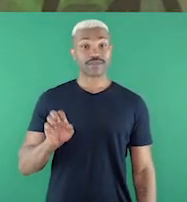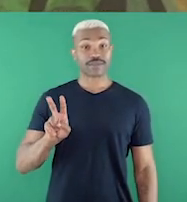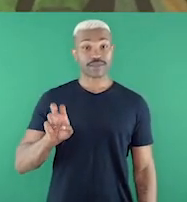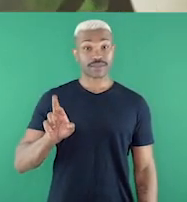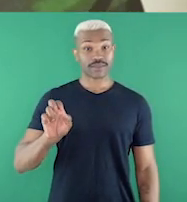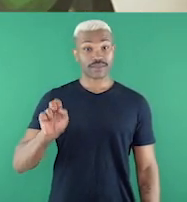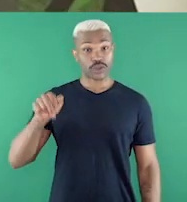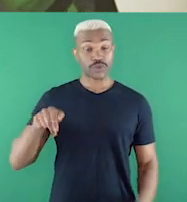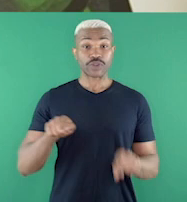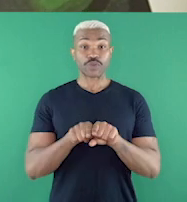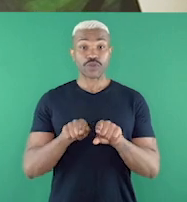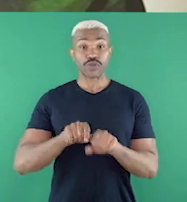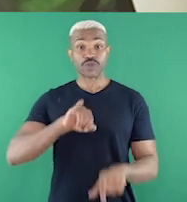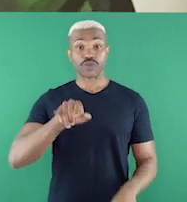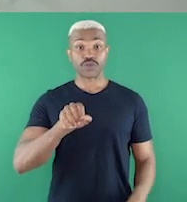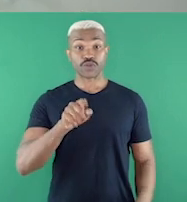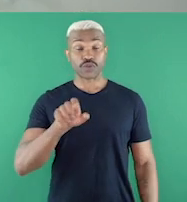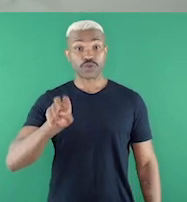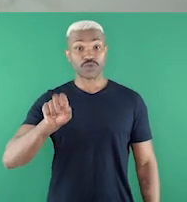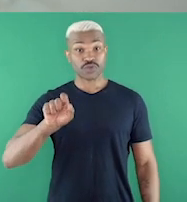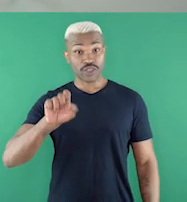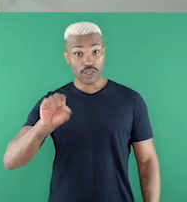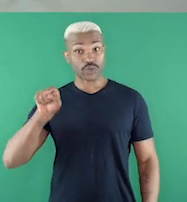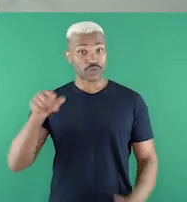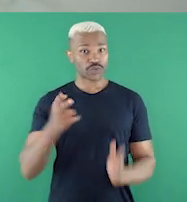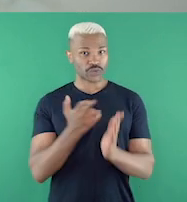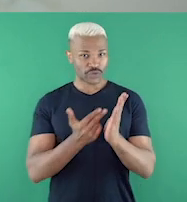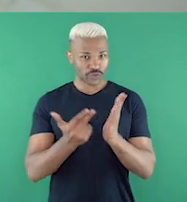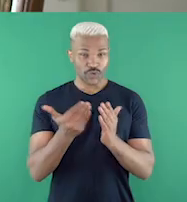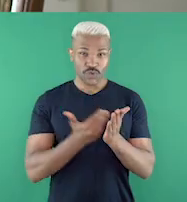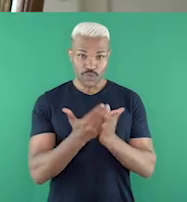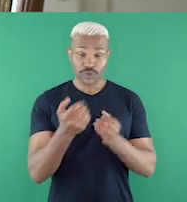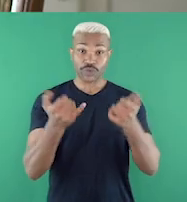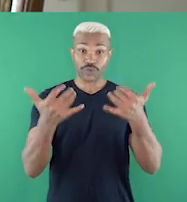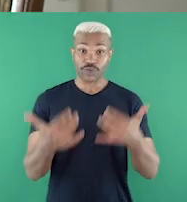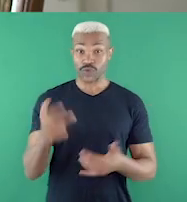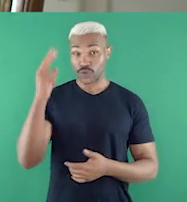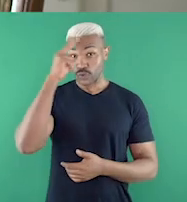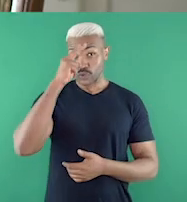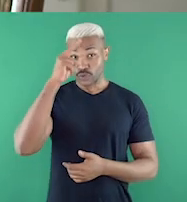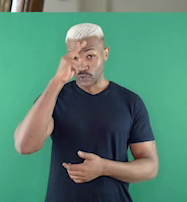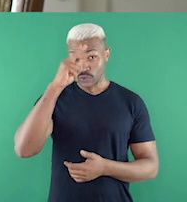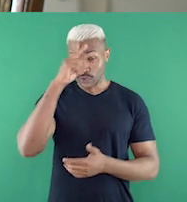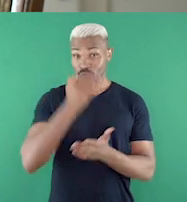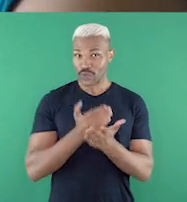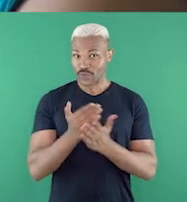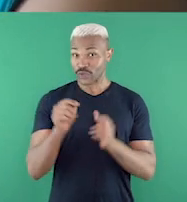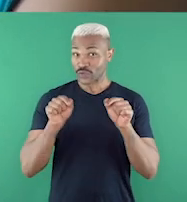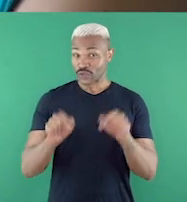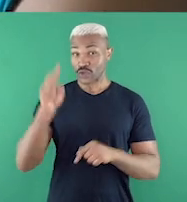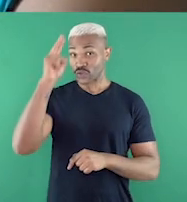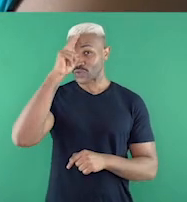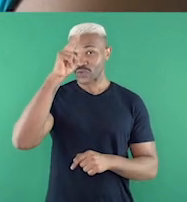Bertucci e João Vaz, o ilustrador. Mas deixa eu começar contando essa história do começo. Essa